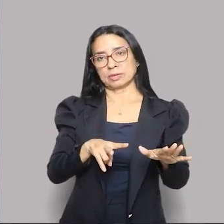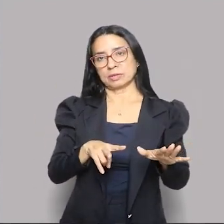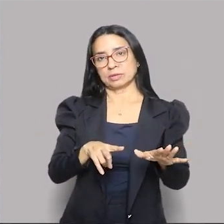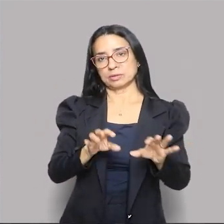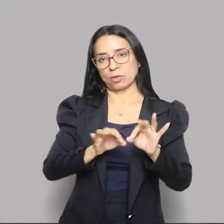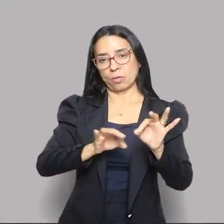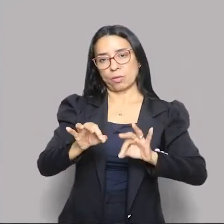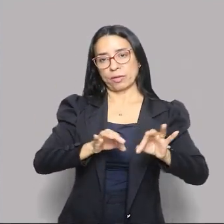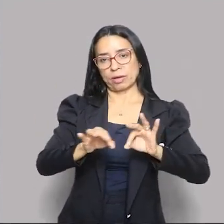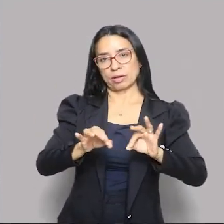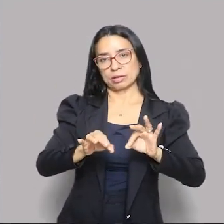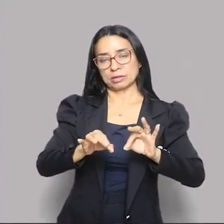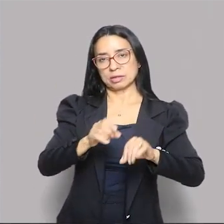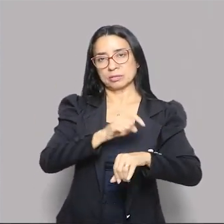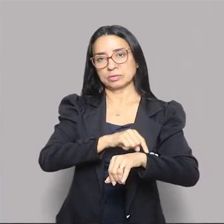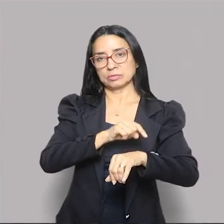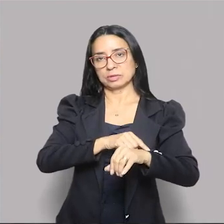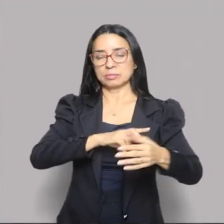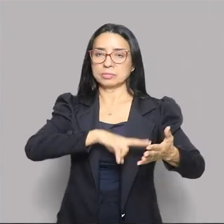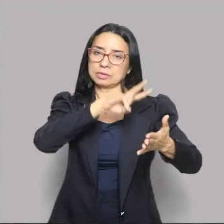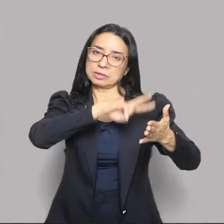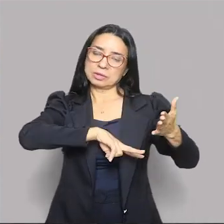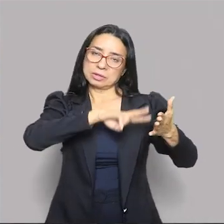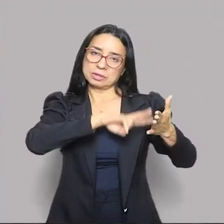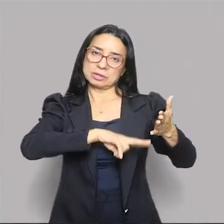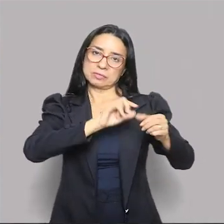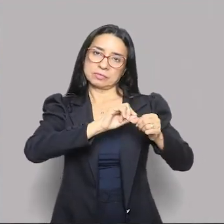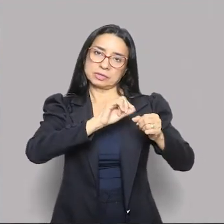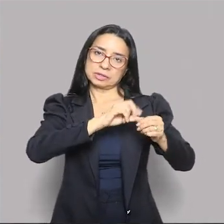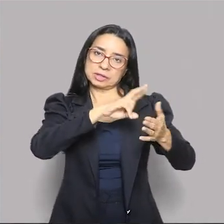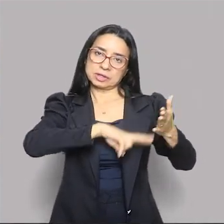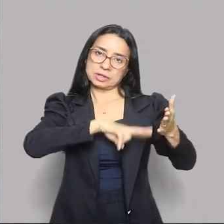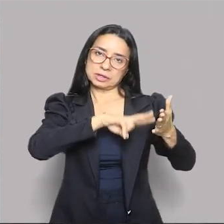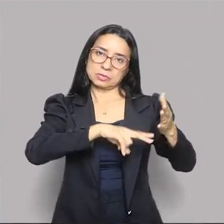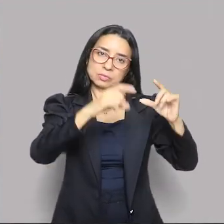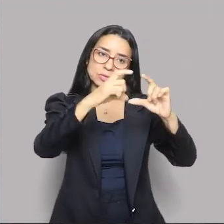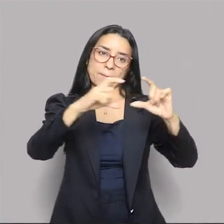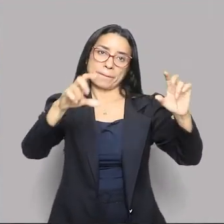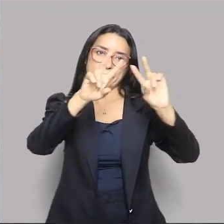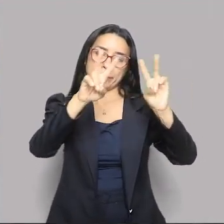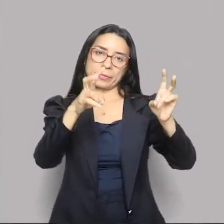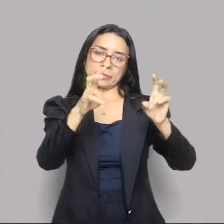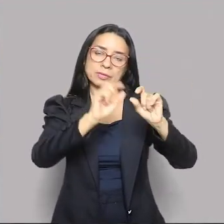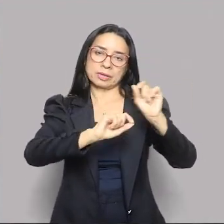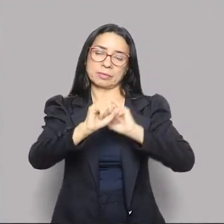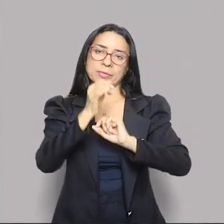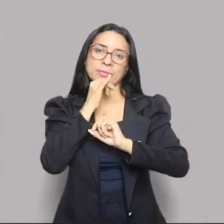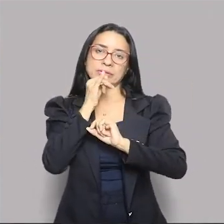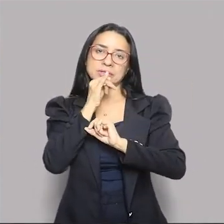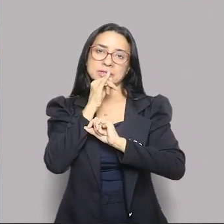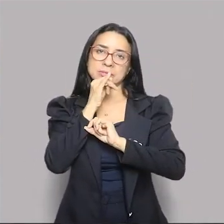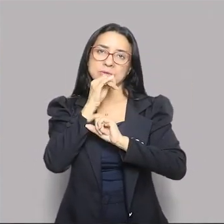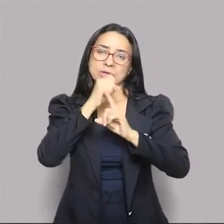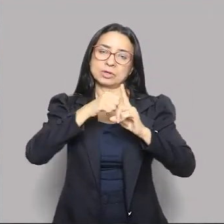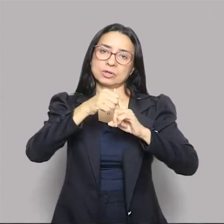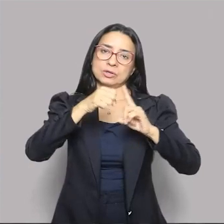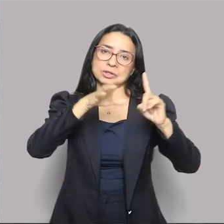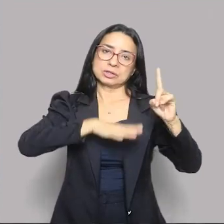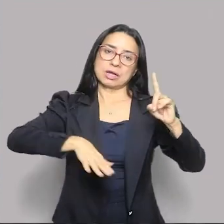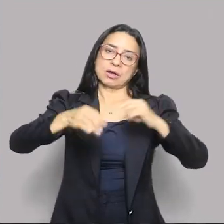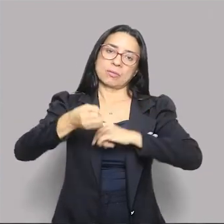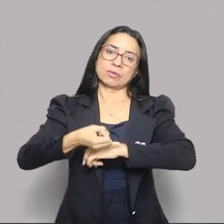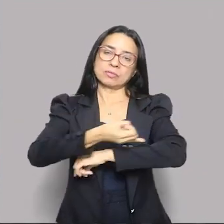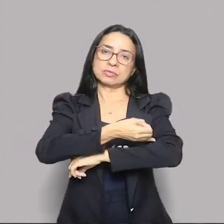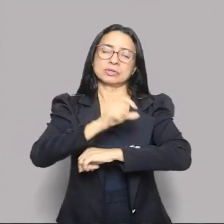o seu cronograma em fazer leituras por eixo. Então, essa semana eu vou fazer a leitura do eixo social e infraestrutural. Quem